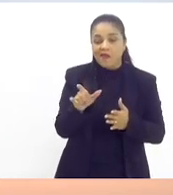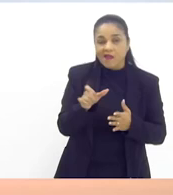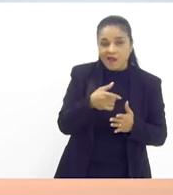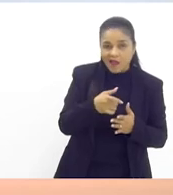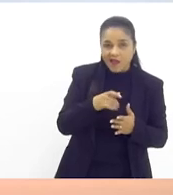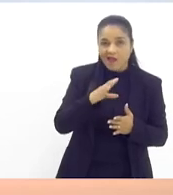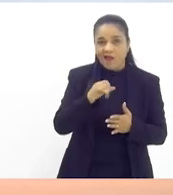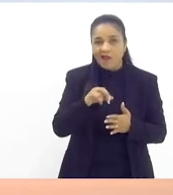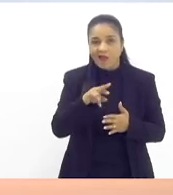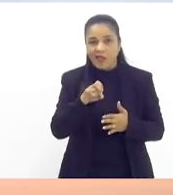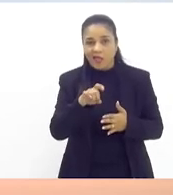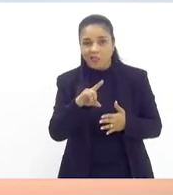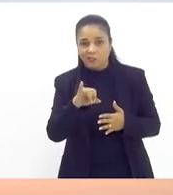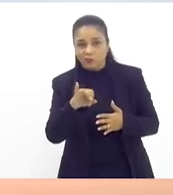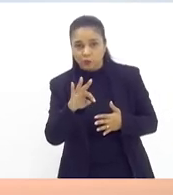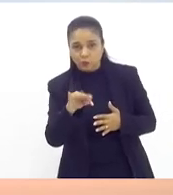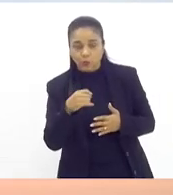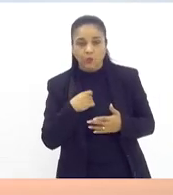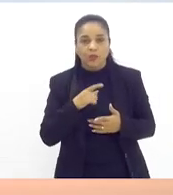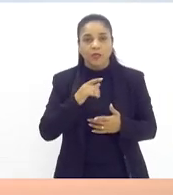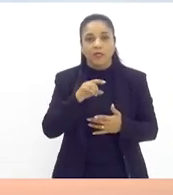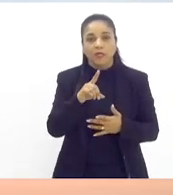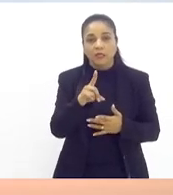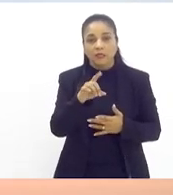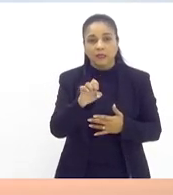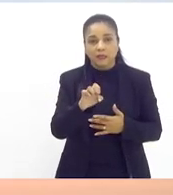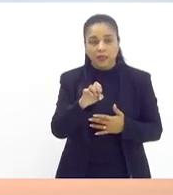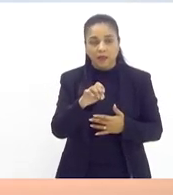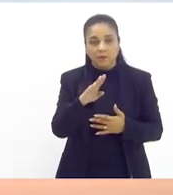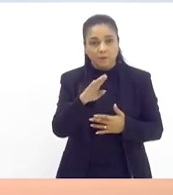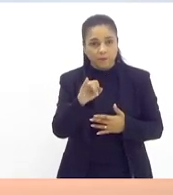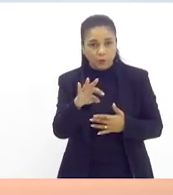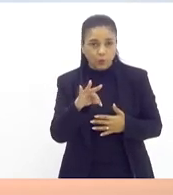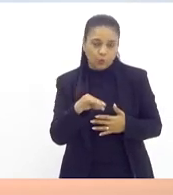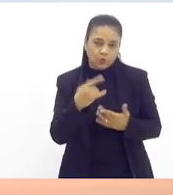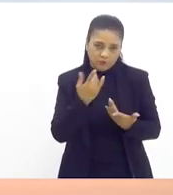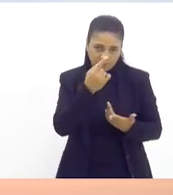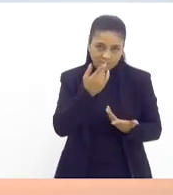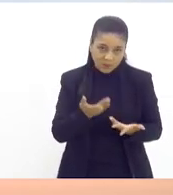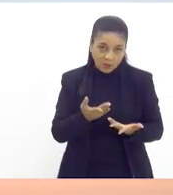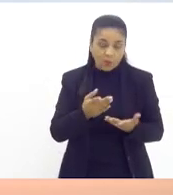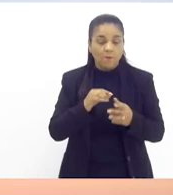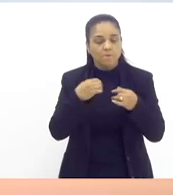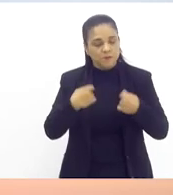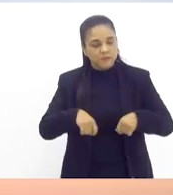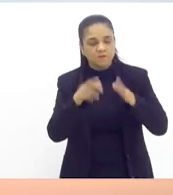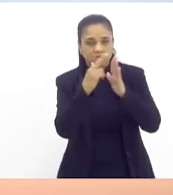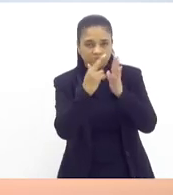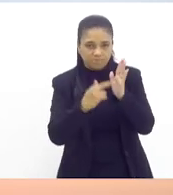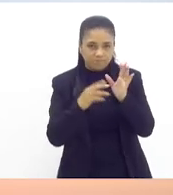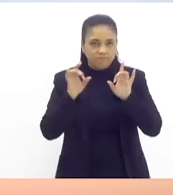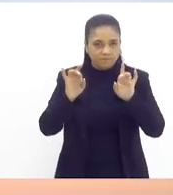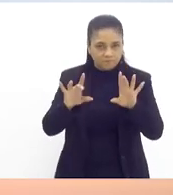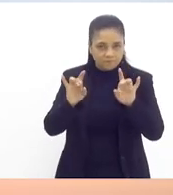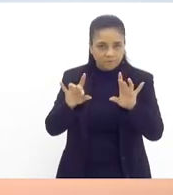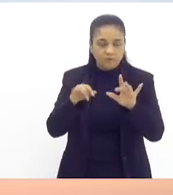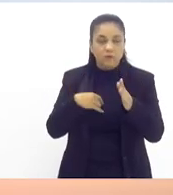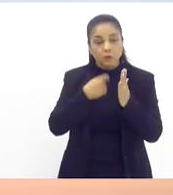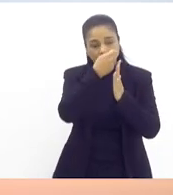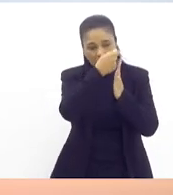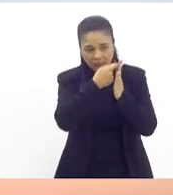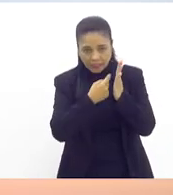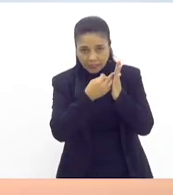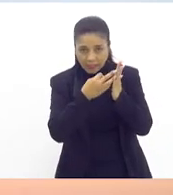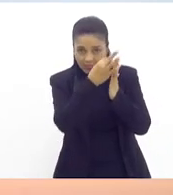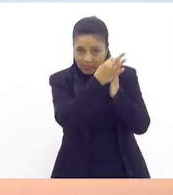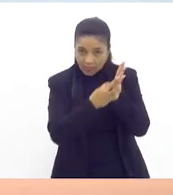serviços prestados na forma de margem. Então, você precisa ter um regime específico. A mesma coisa vale, por exemplo, está lá, inclusive, no texto,